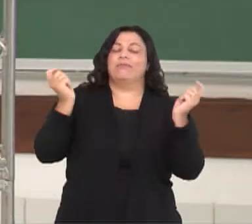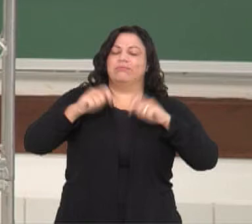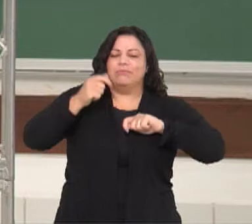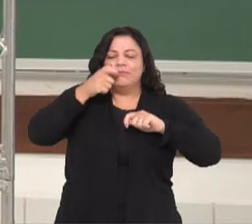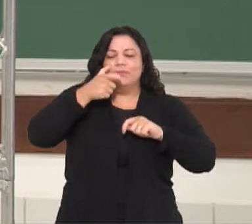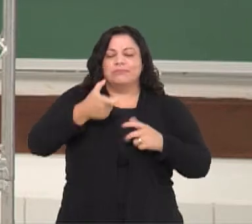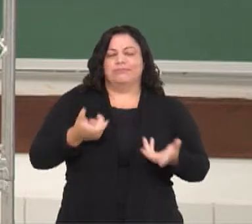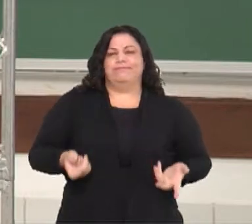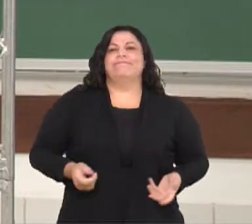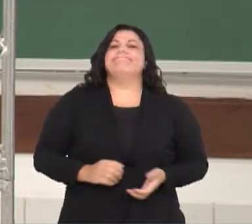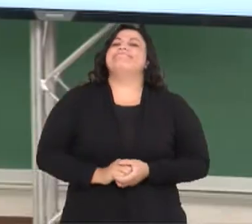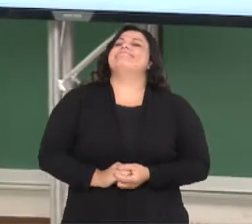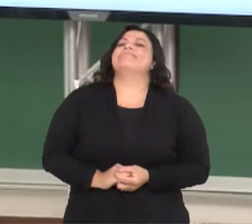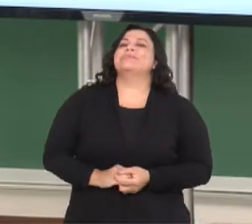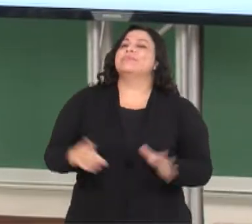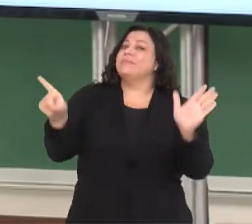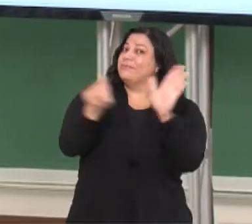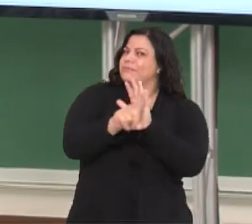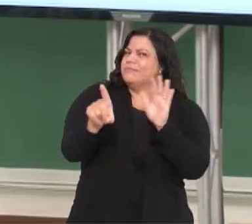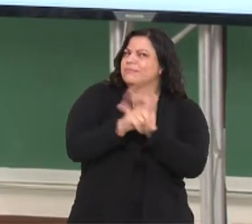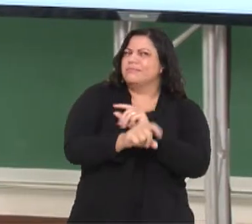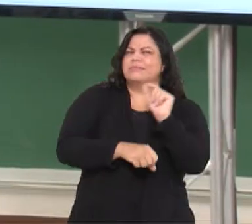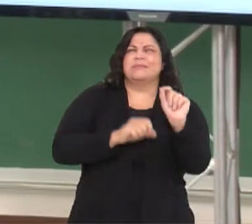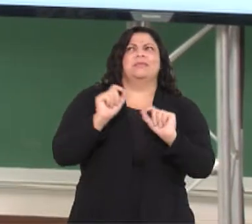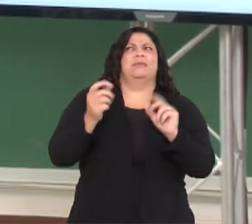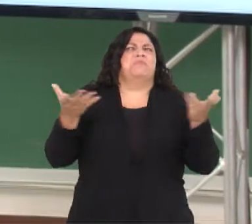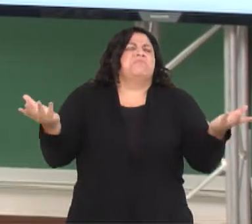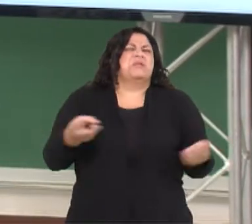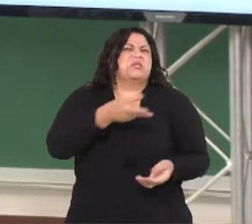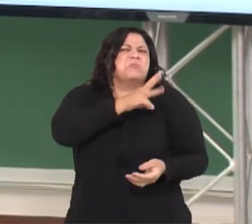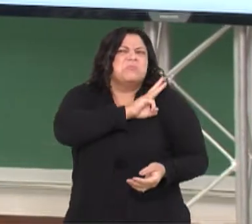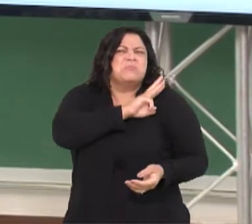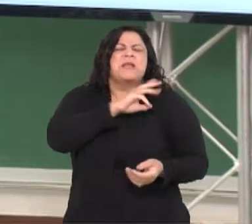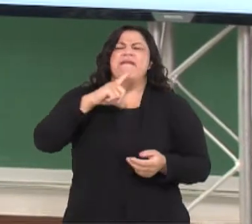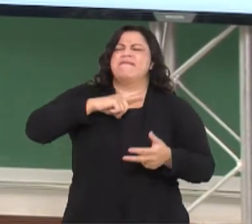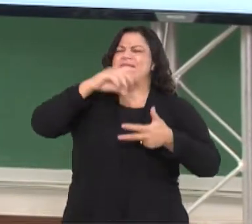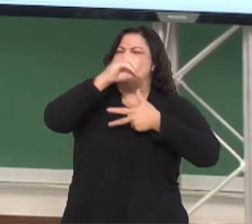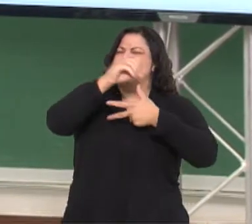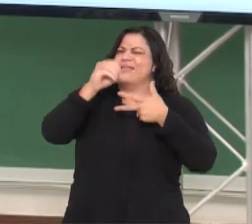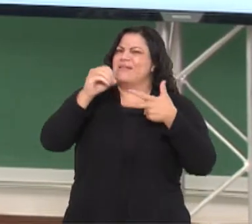Aí vem aquela pergunta, professor, tô no terceiro ano, mas isso cai no Enem?